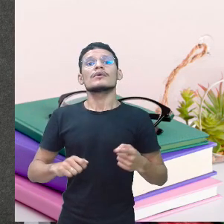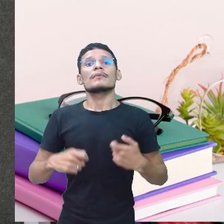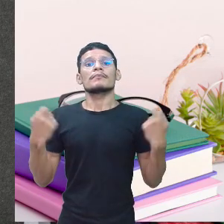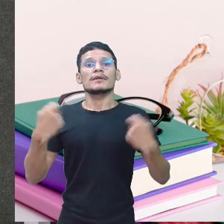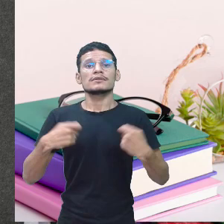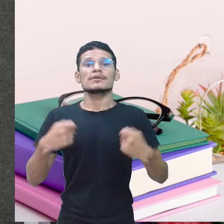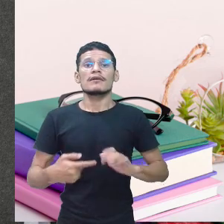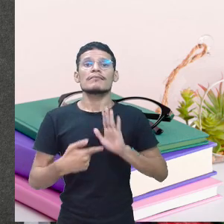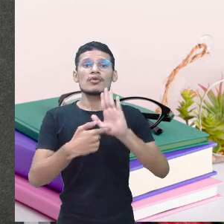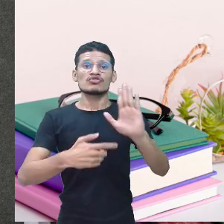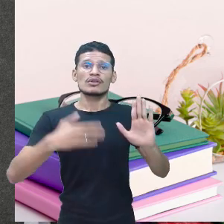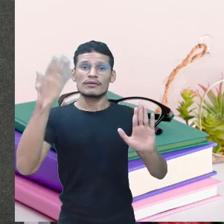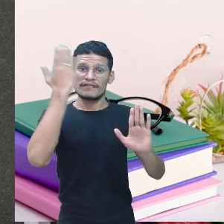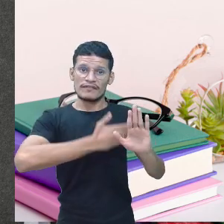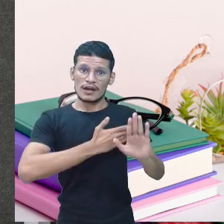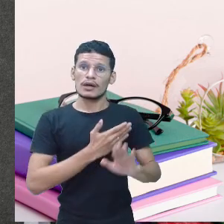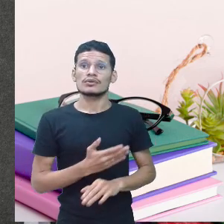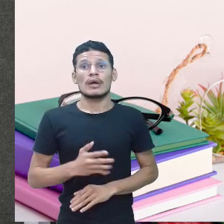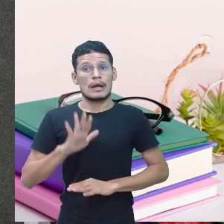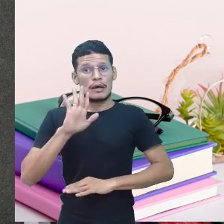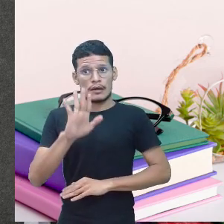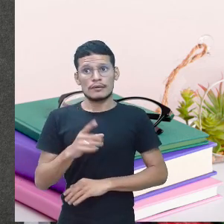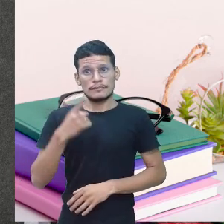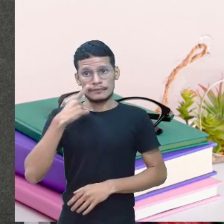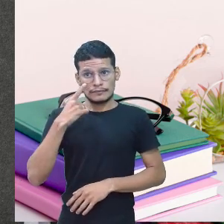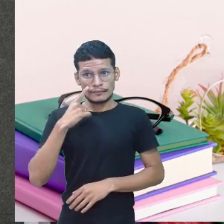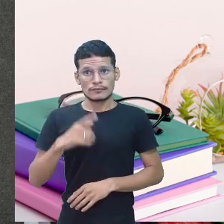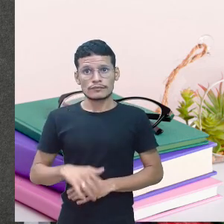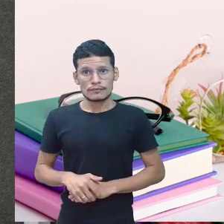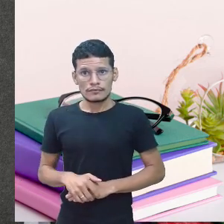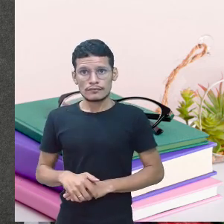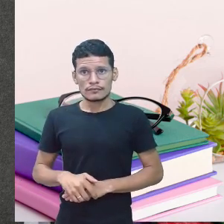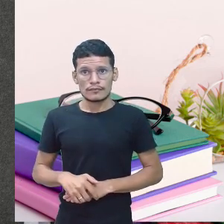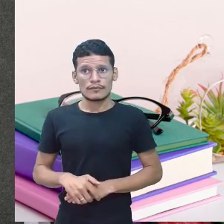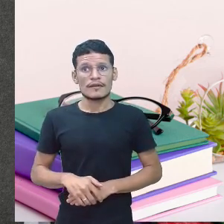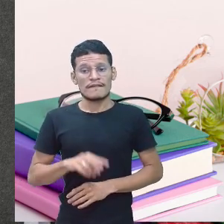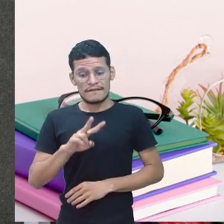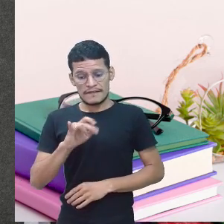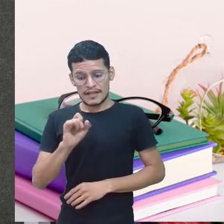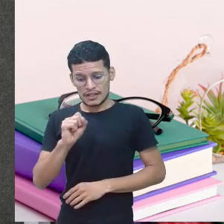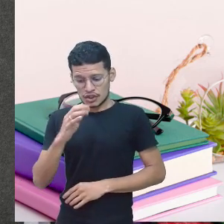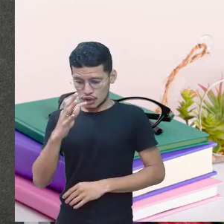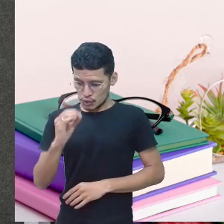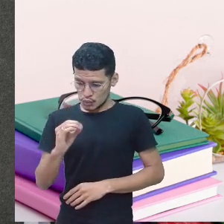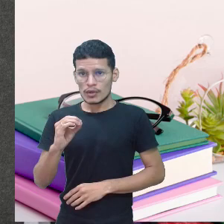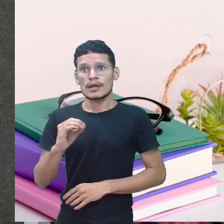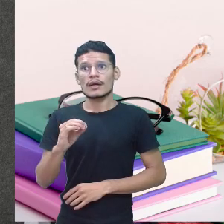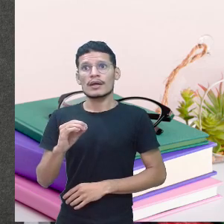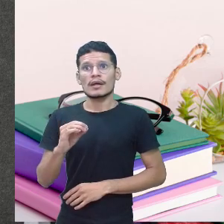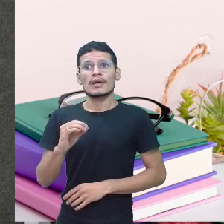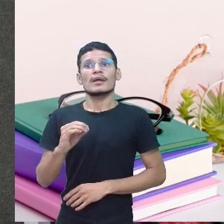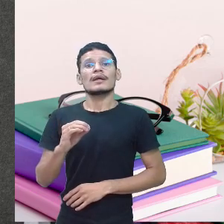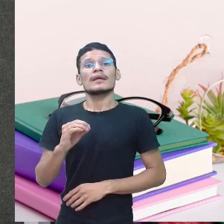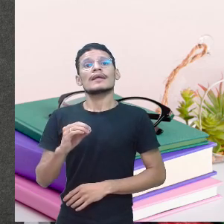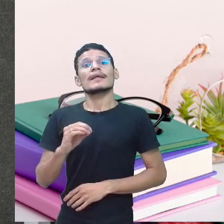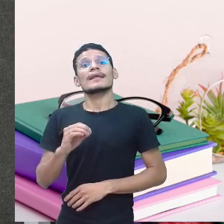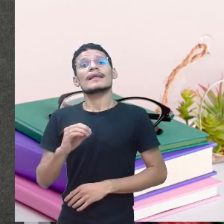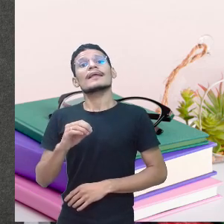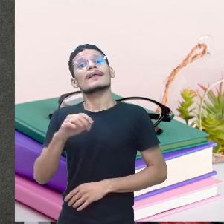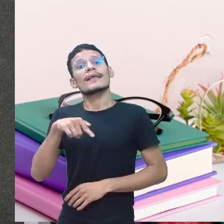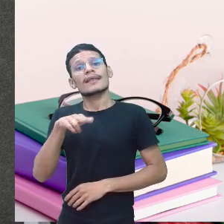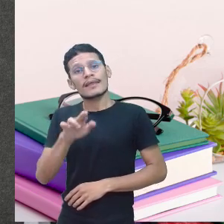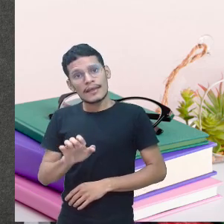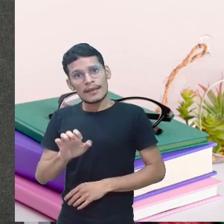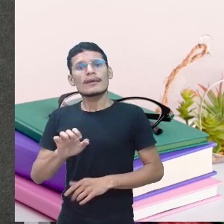fato. Então, nós vimos aqui que visto que, não é? Pode ser trocado por